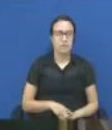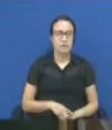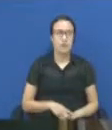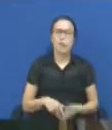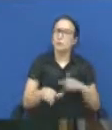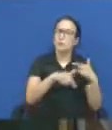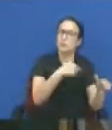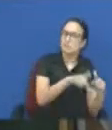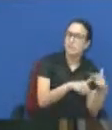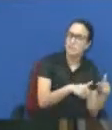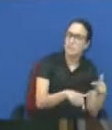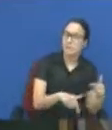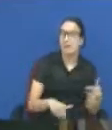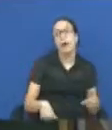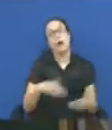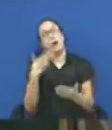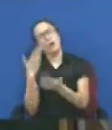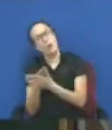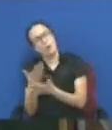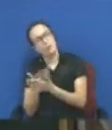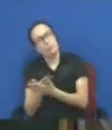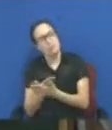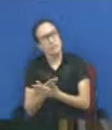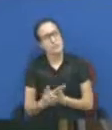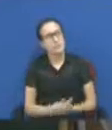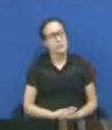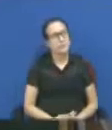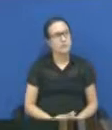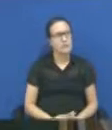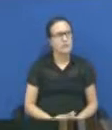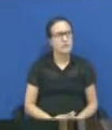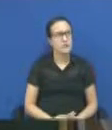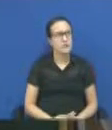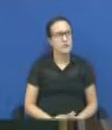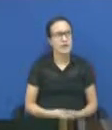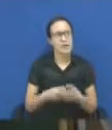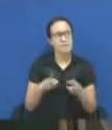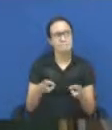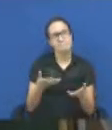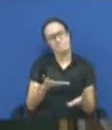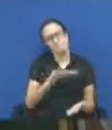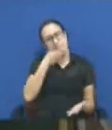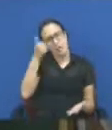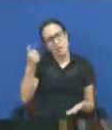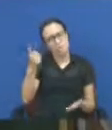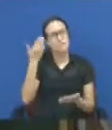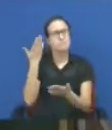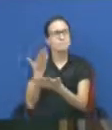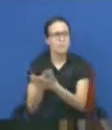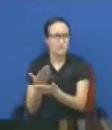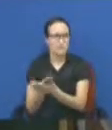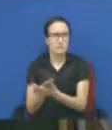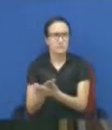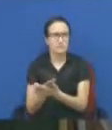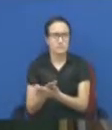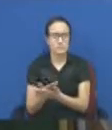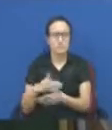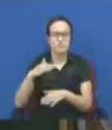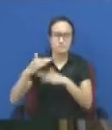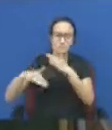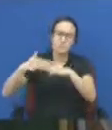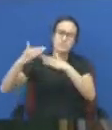trabalha ou estuda. E aí eu prefiro que o moleque esteja dentro da escola, desenvolvendo as